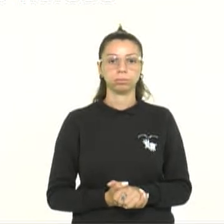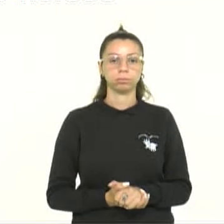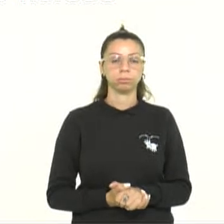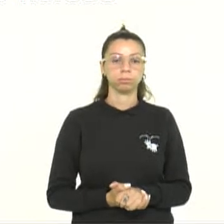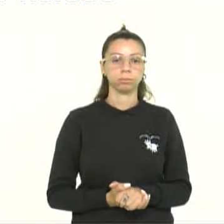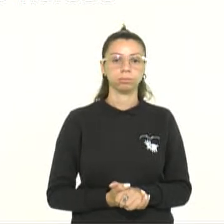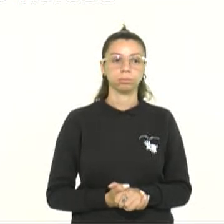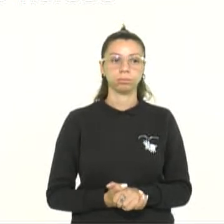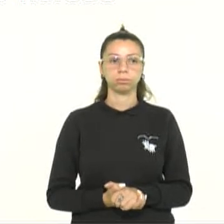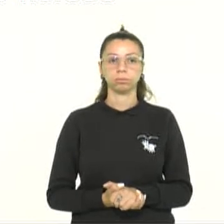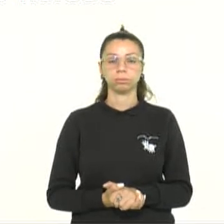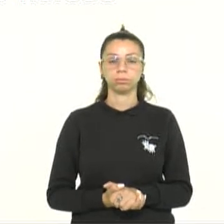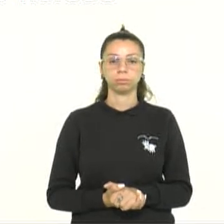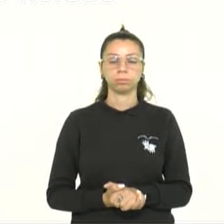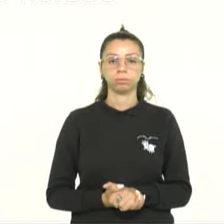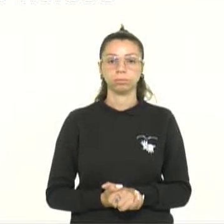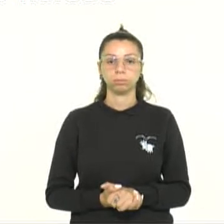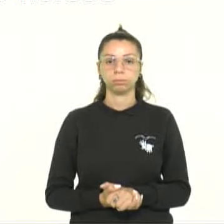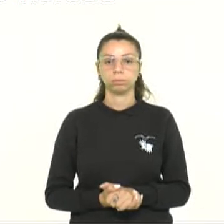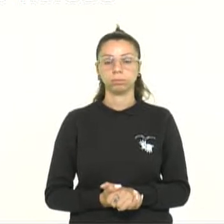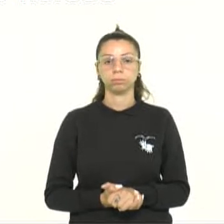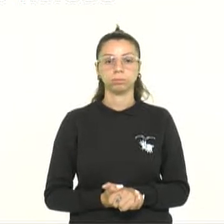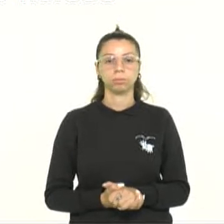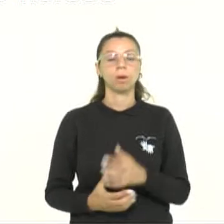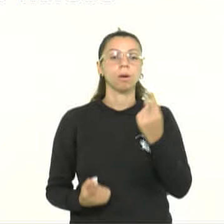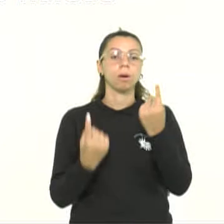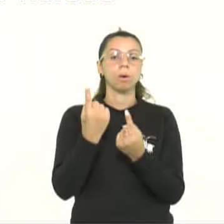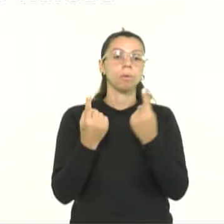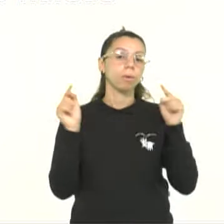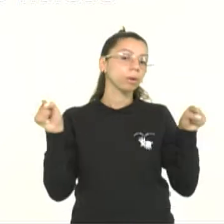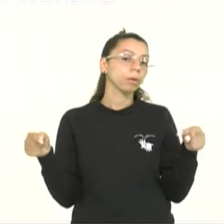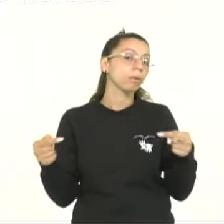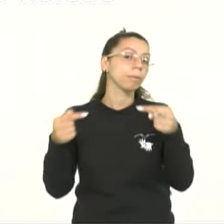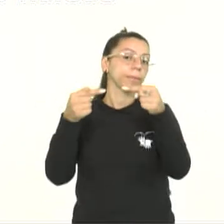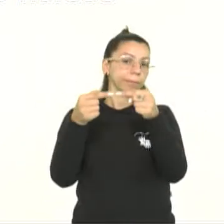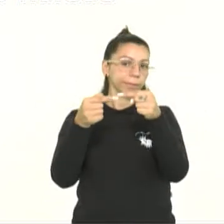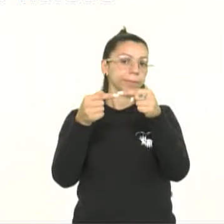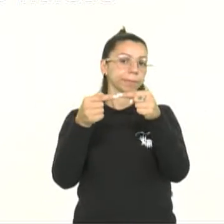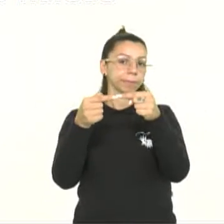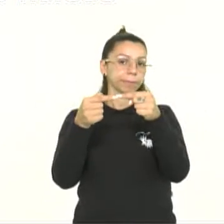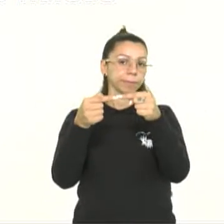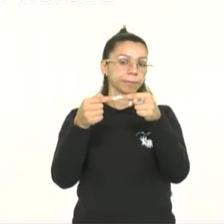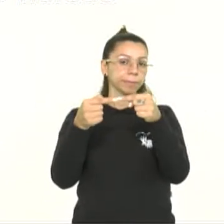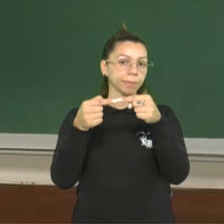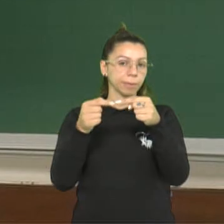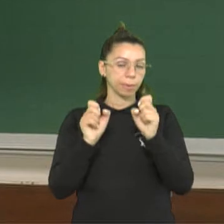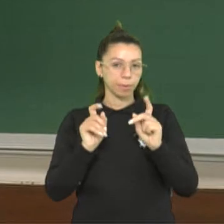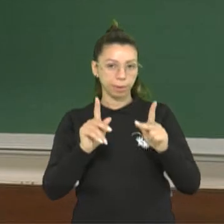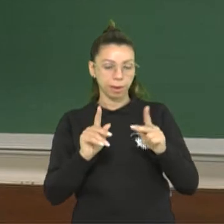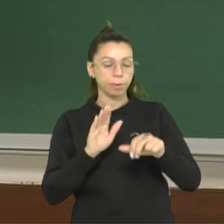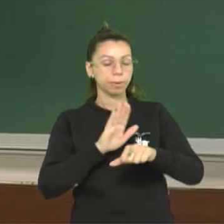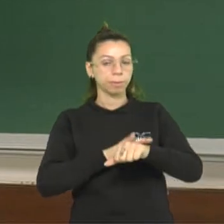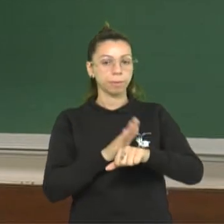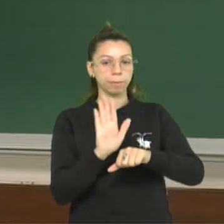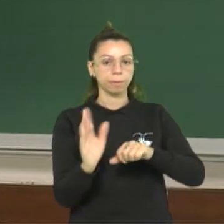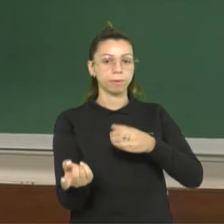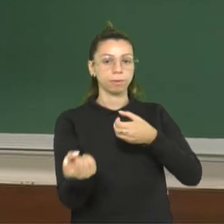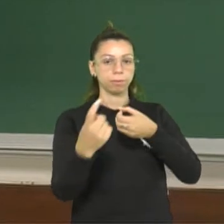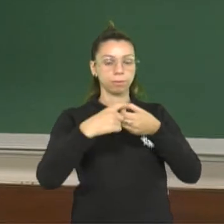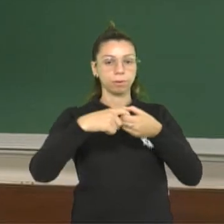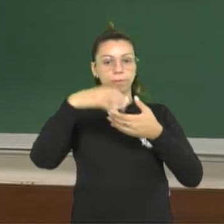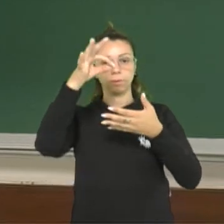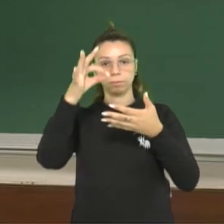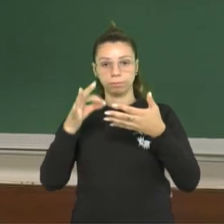E Beethoven, músico, teve problemas físicos, se quedou sordo ou cego. Bem? Um tempinho aí para você